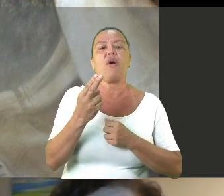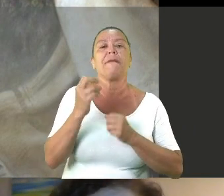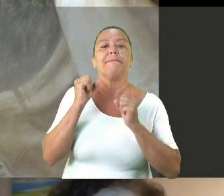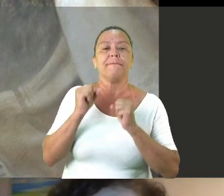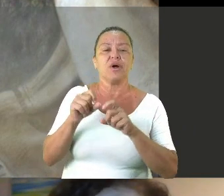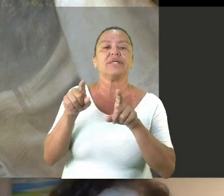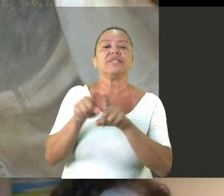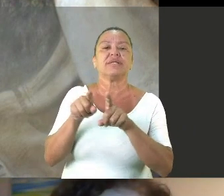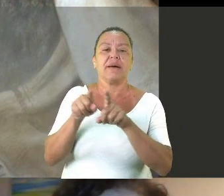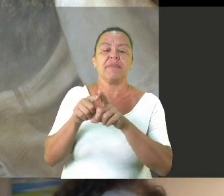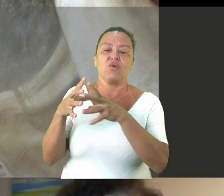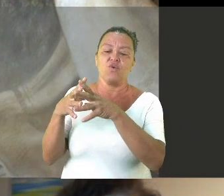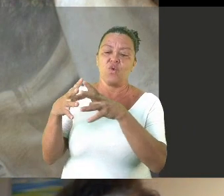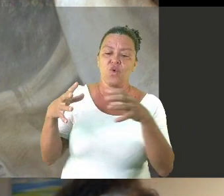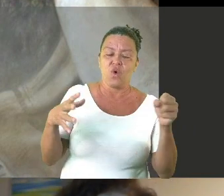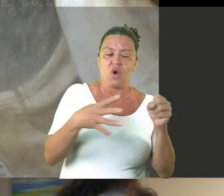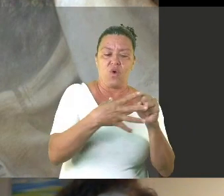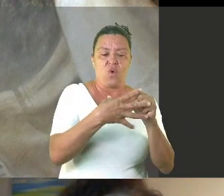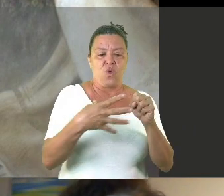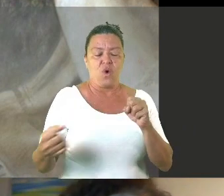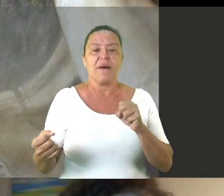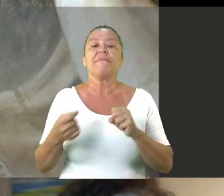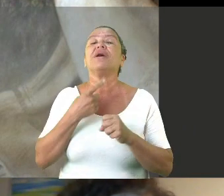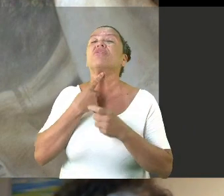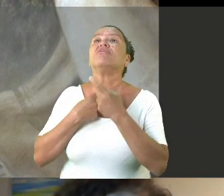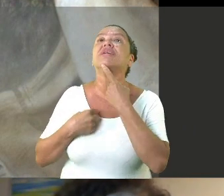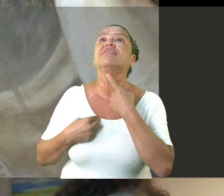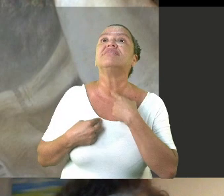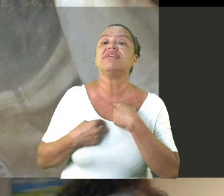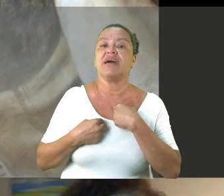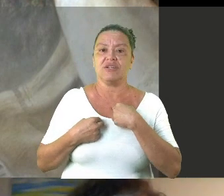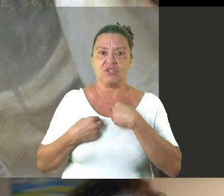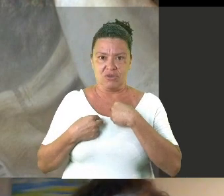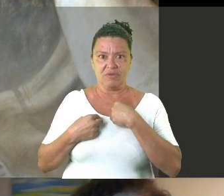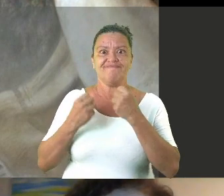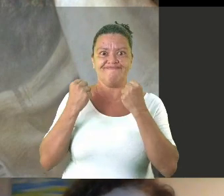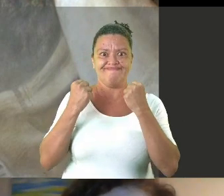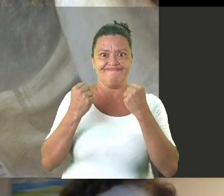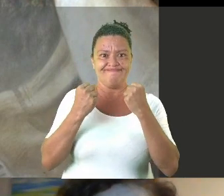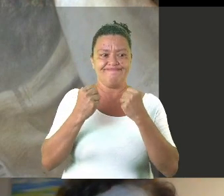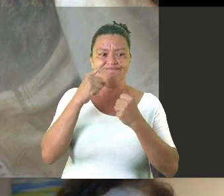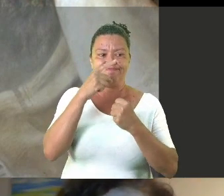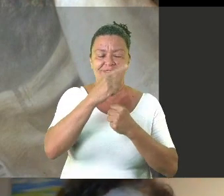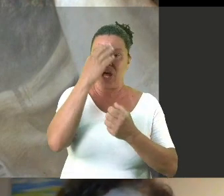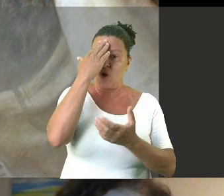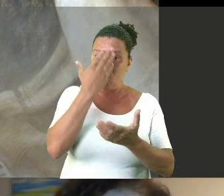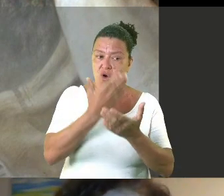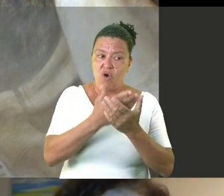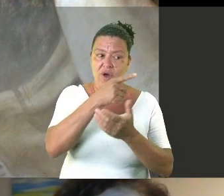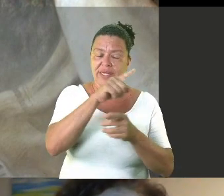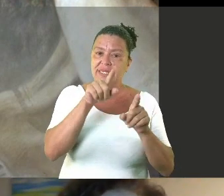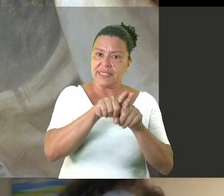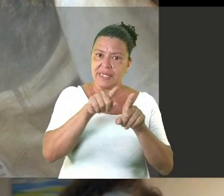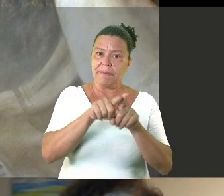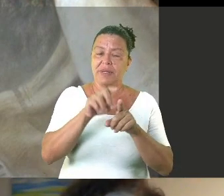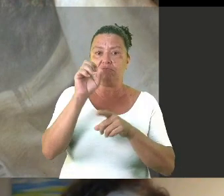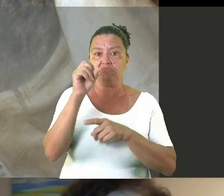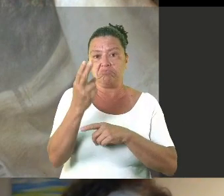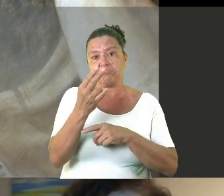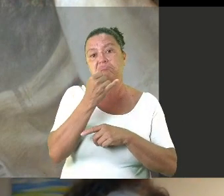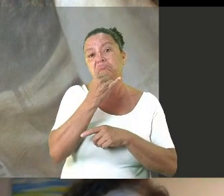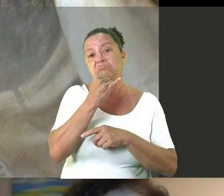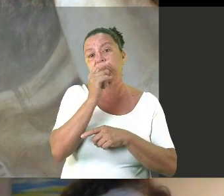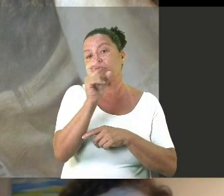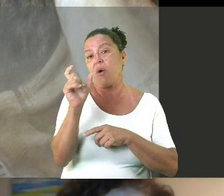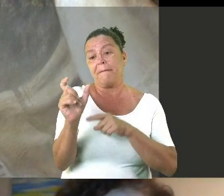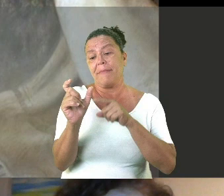ser atraído pelo desejo ardente, pela confiança, ou seja, numa